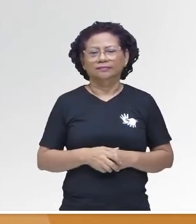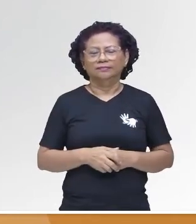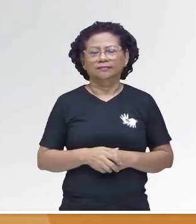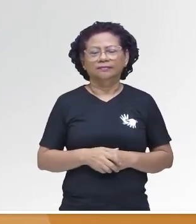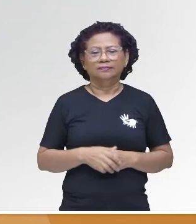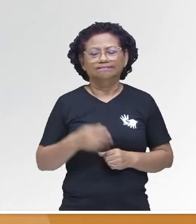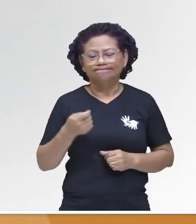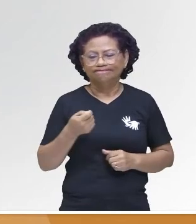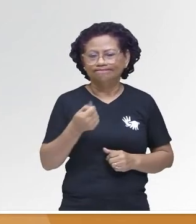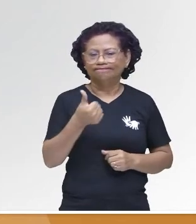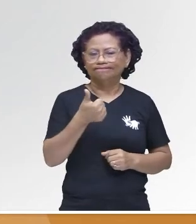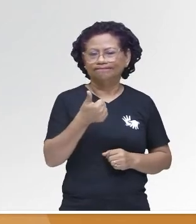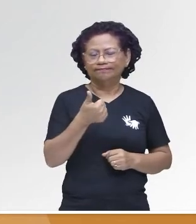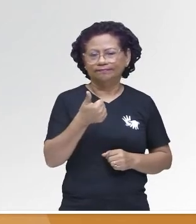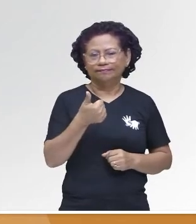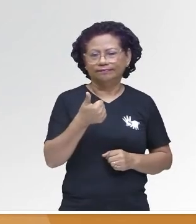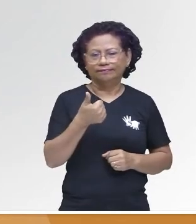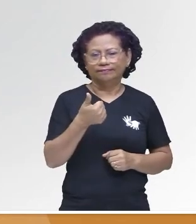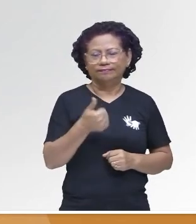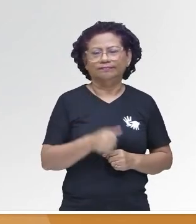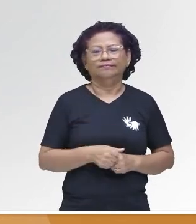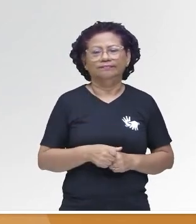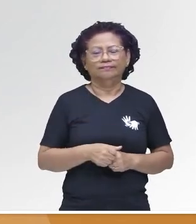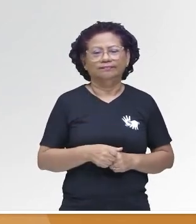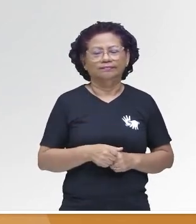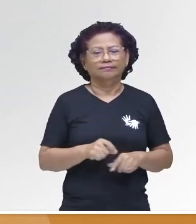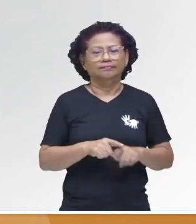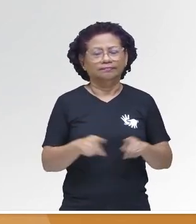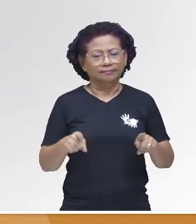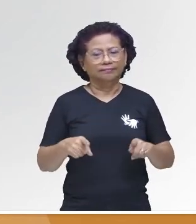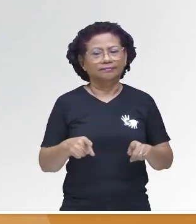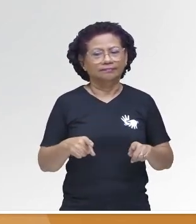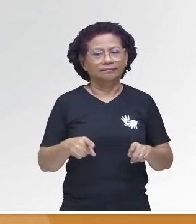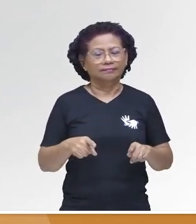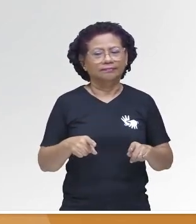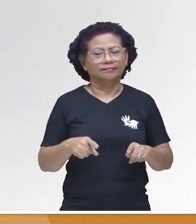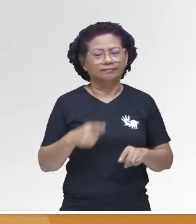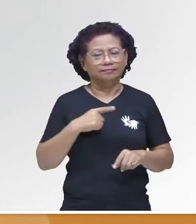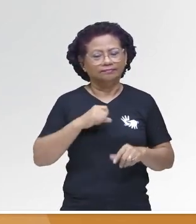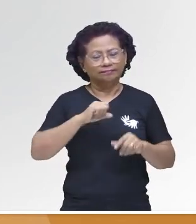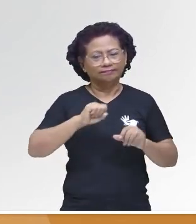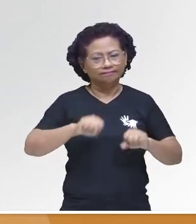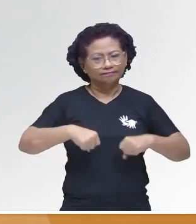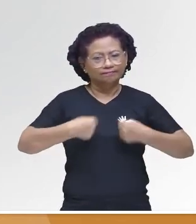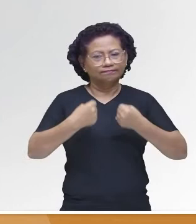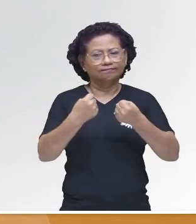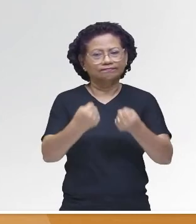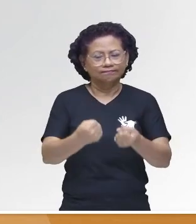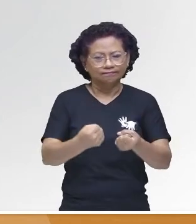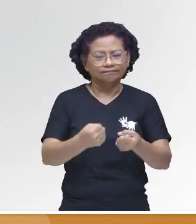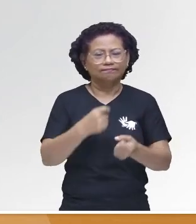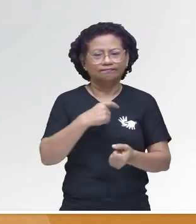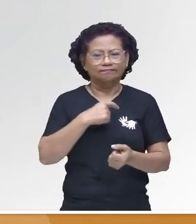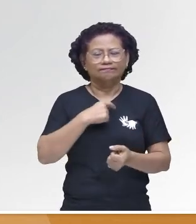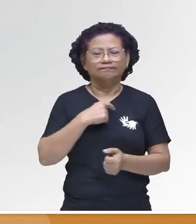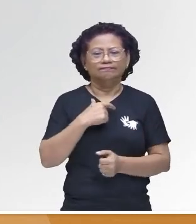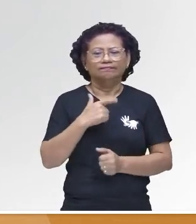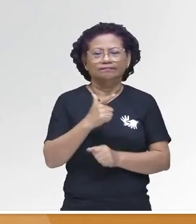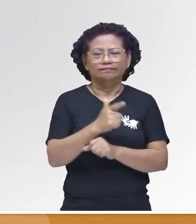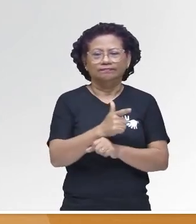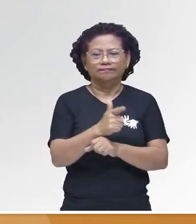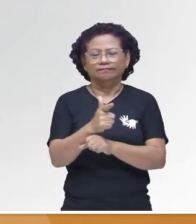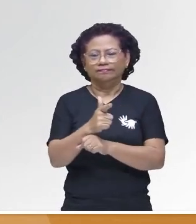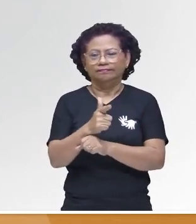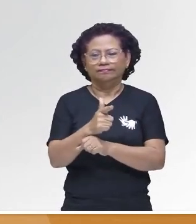precária, eles mesmos levavam suas armas. Então eles levavam as suas garrunchas, que é um revólver de um tiro